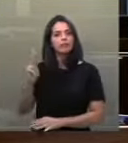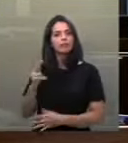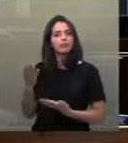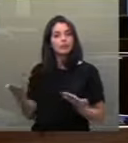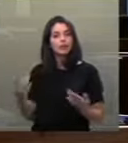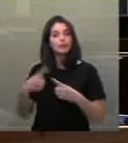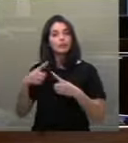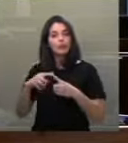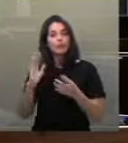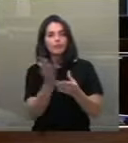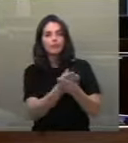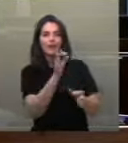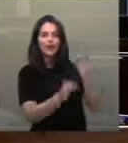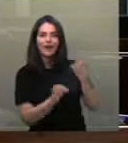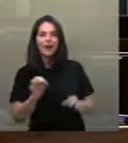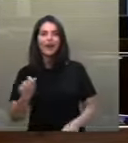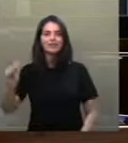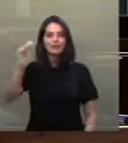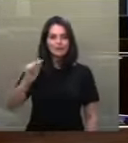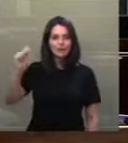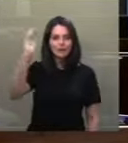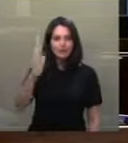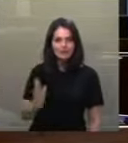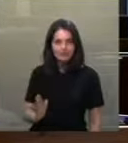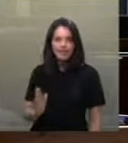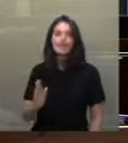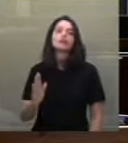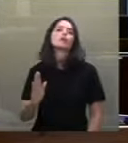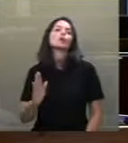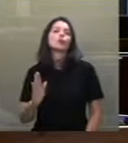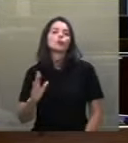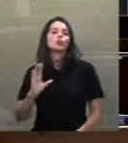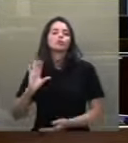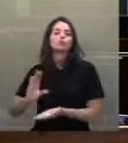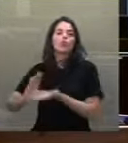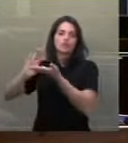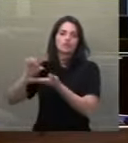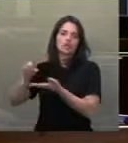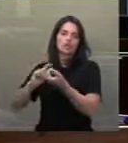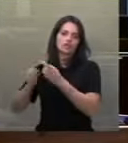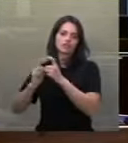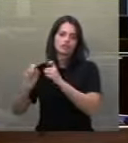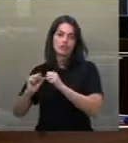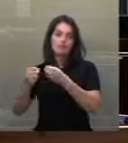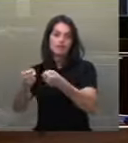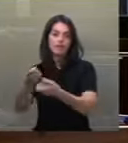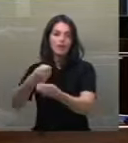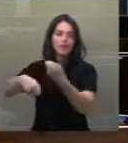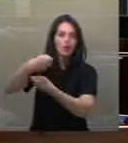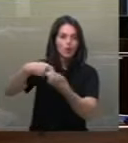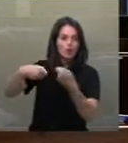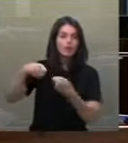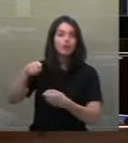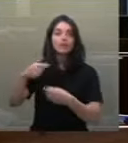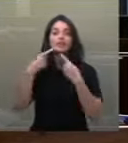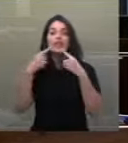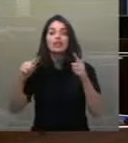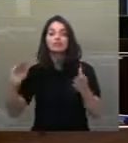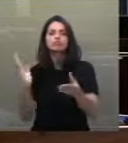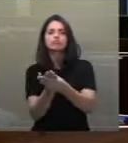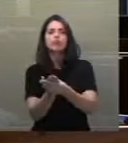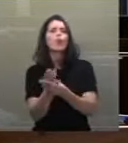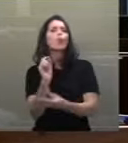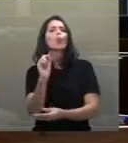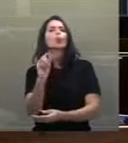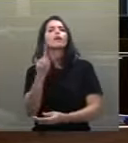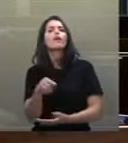pela Associação Brasileira dos Importadores de Combustíveis, ABICOM, junto ao Conselho Administrativo de Defesa Econômica, cuja denúncia tinha